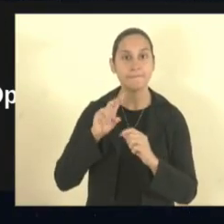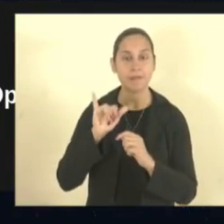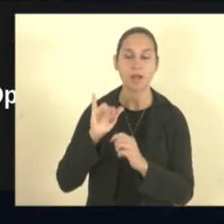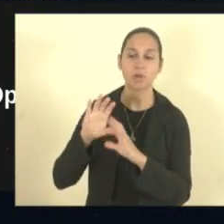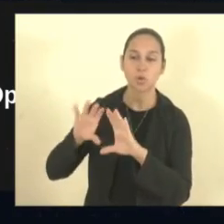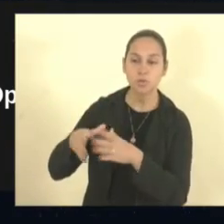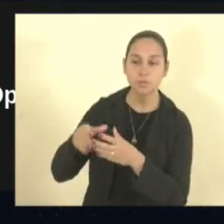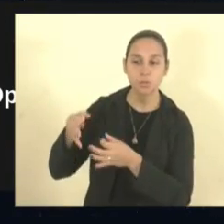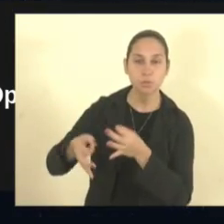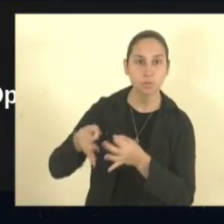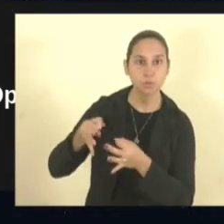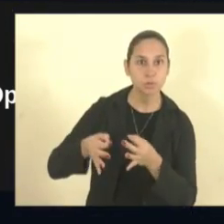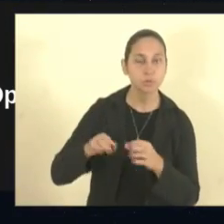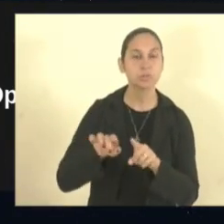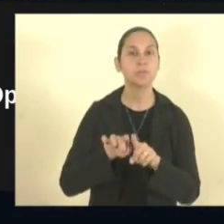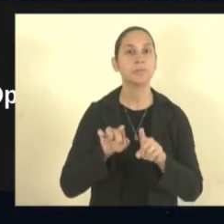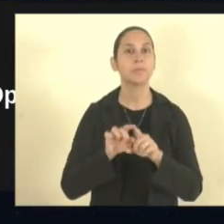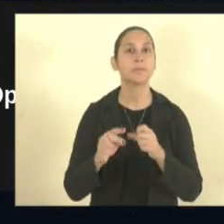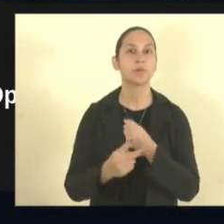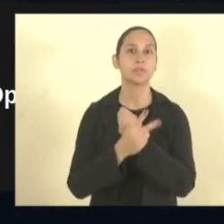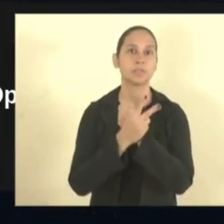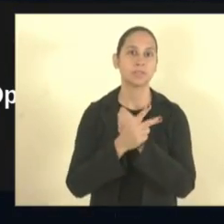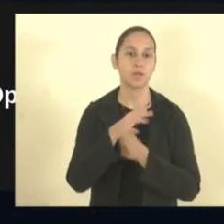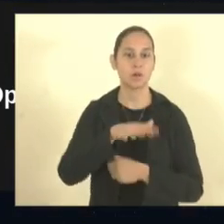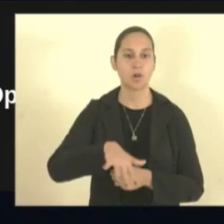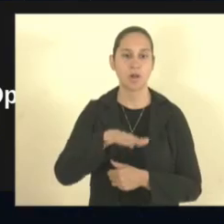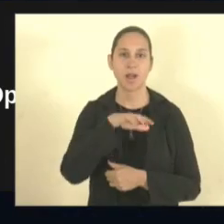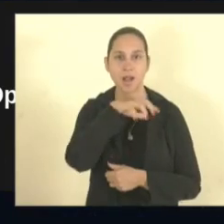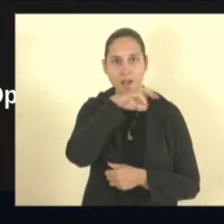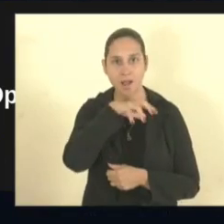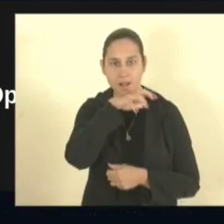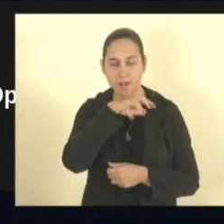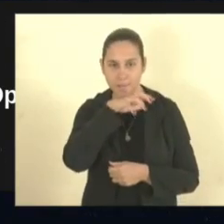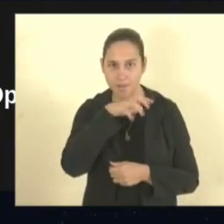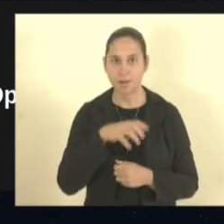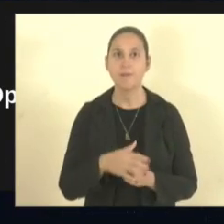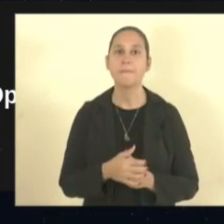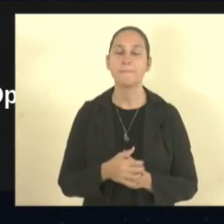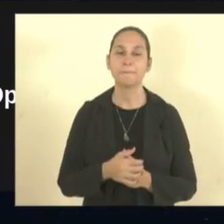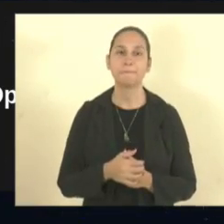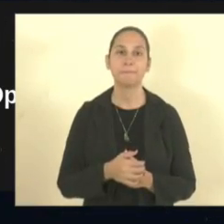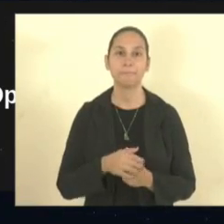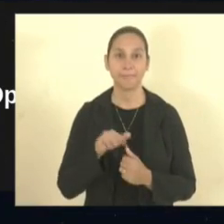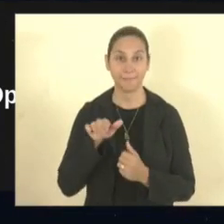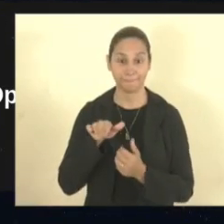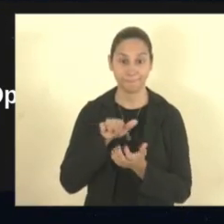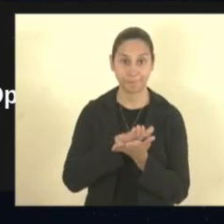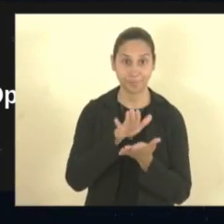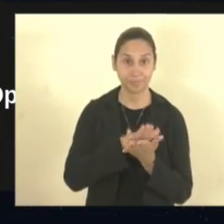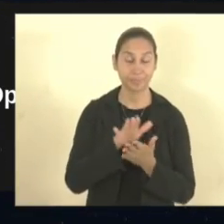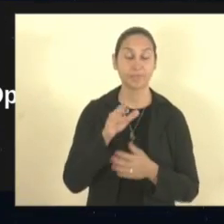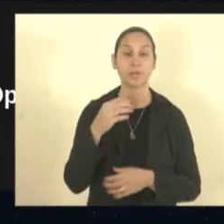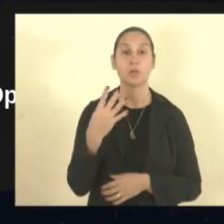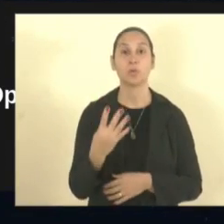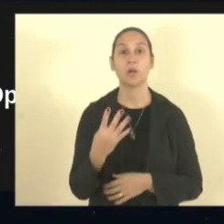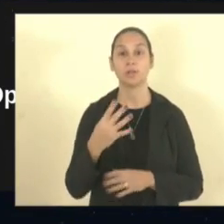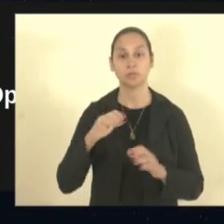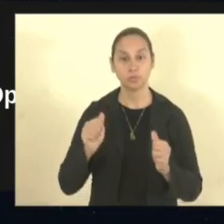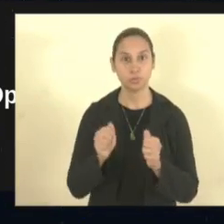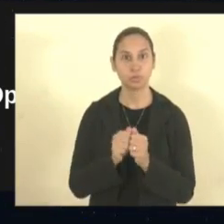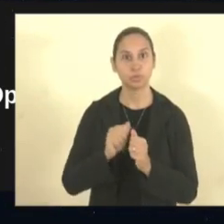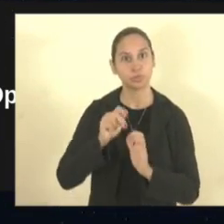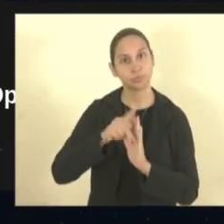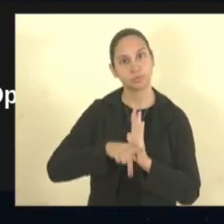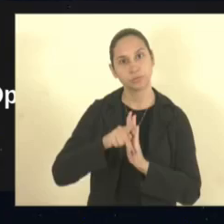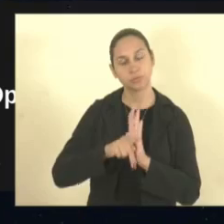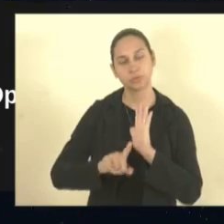Justiça, de Proteção e Bem-Estar dos Animais e de Finanças. O despacho para o item 4 é: junte-se ao